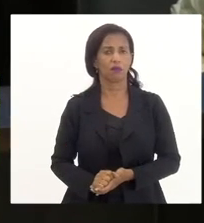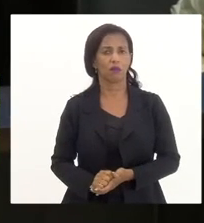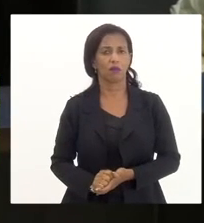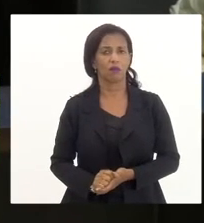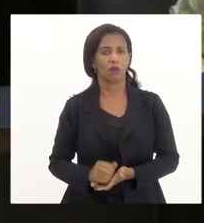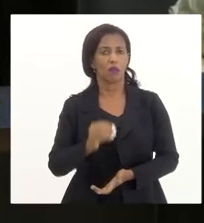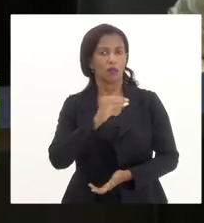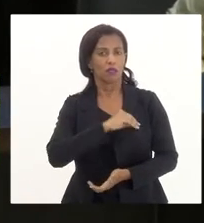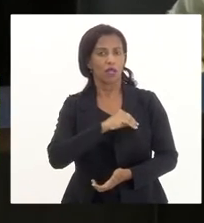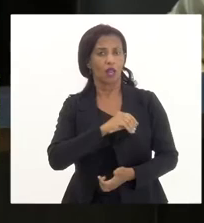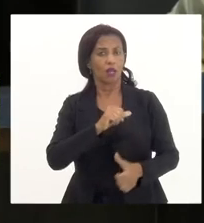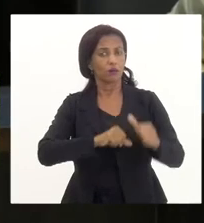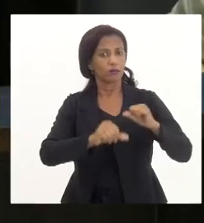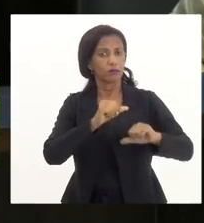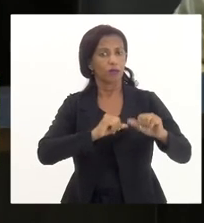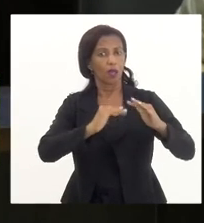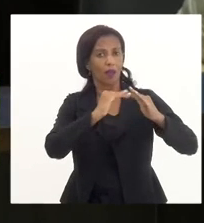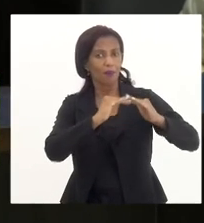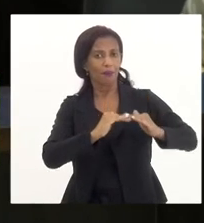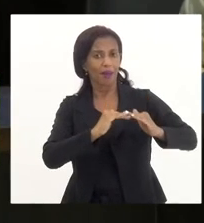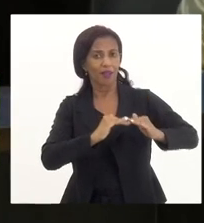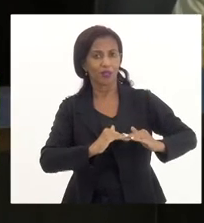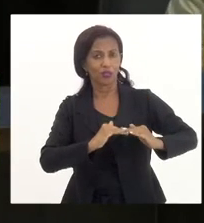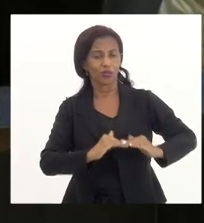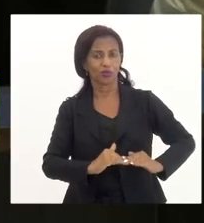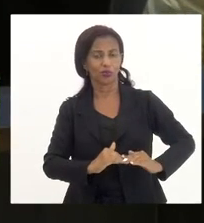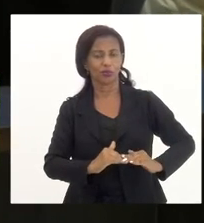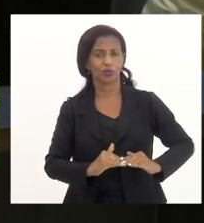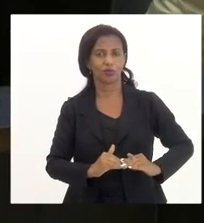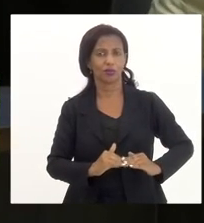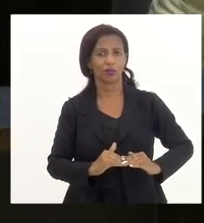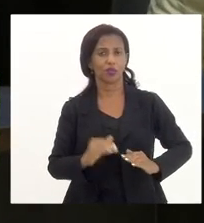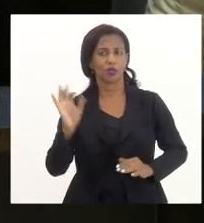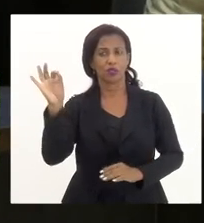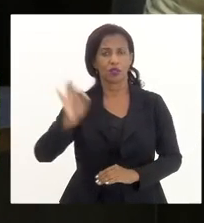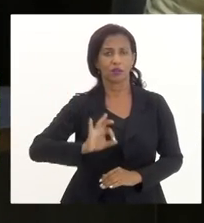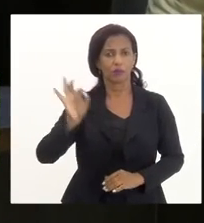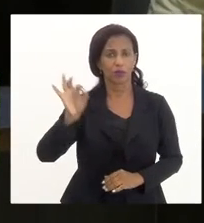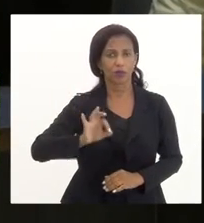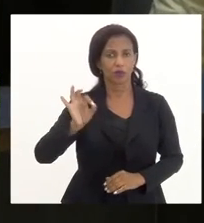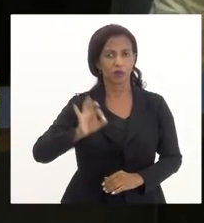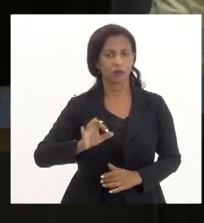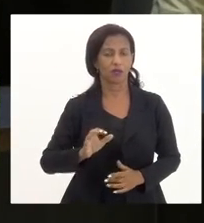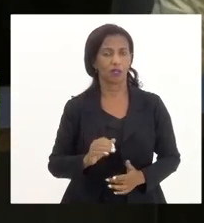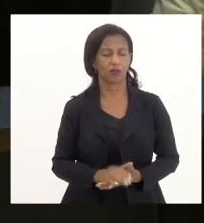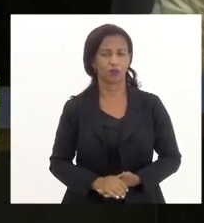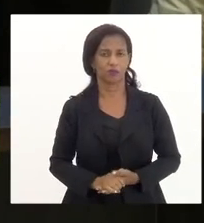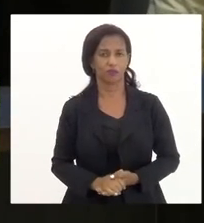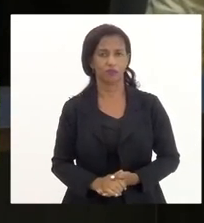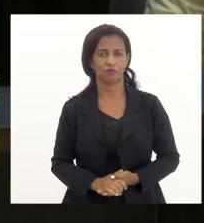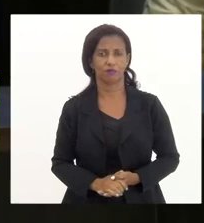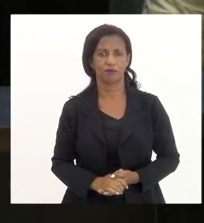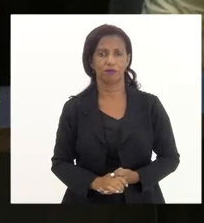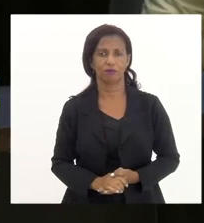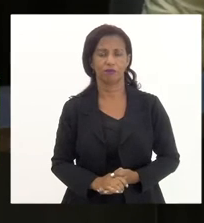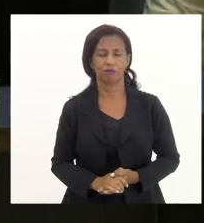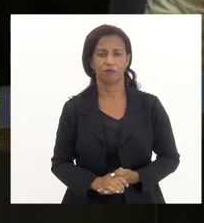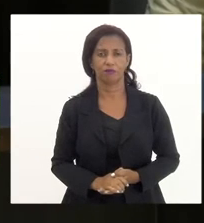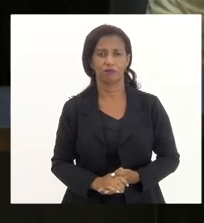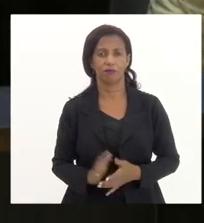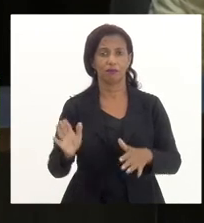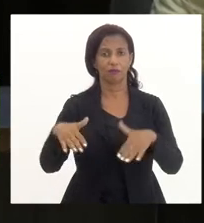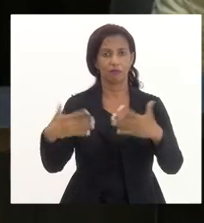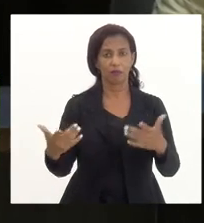recomposições salariais abaixo um dos índices inflacionários e